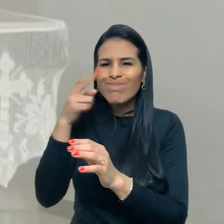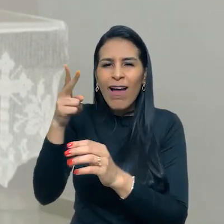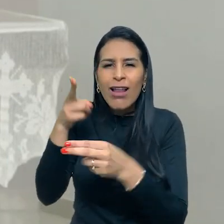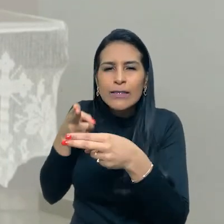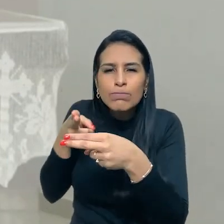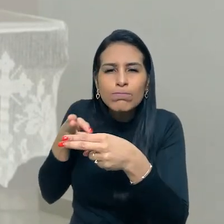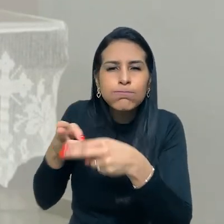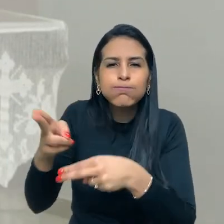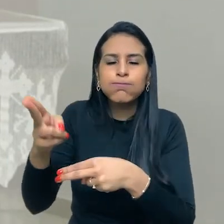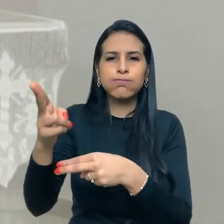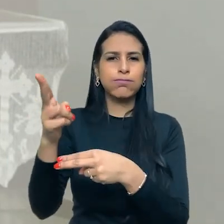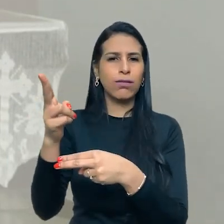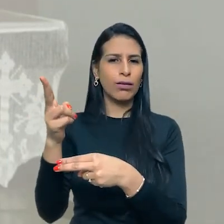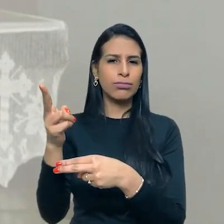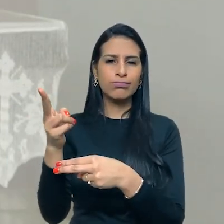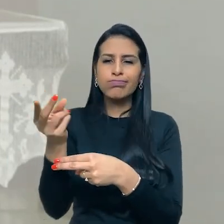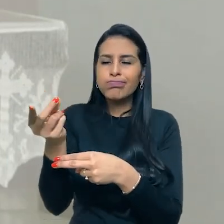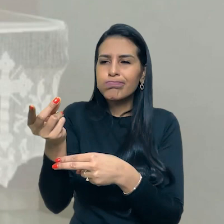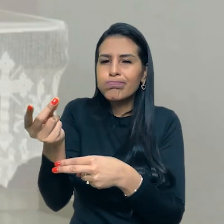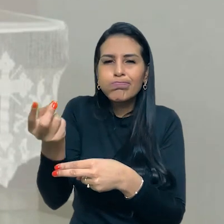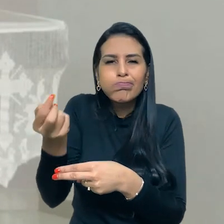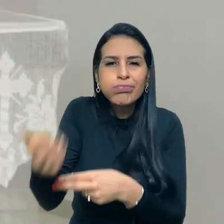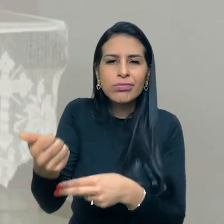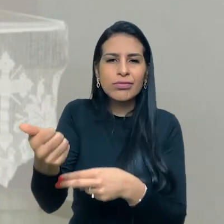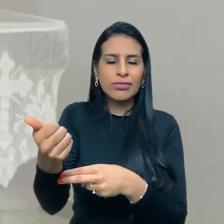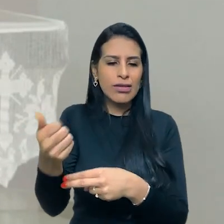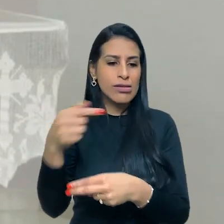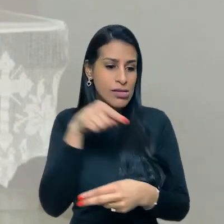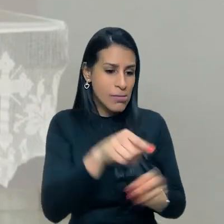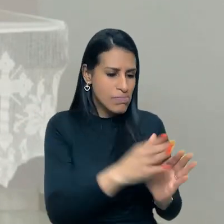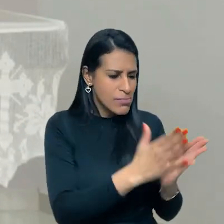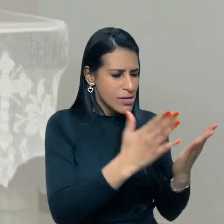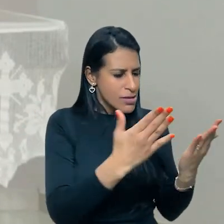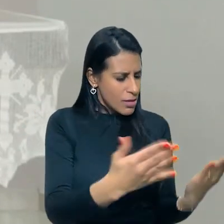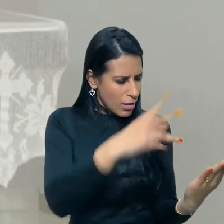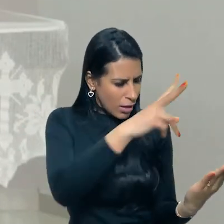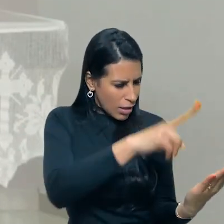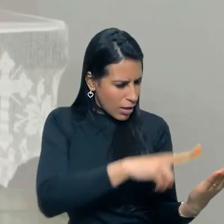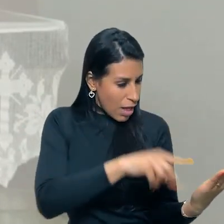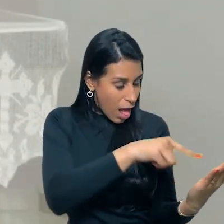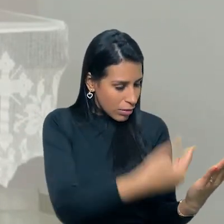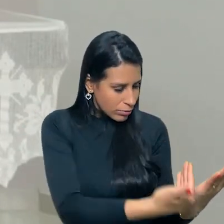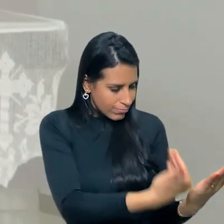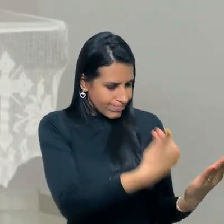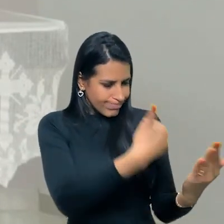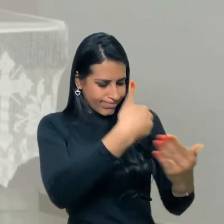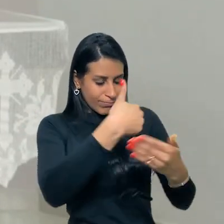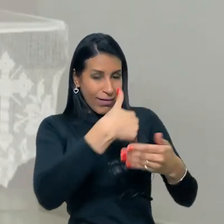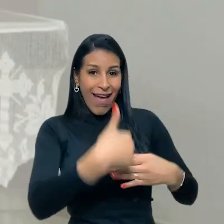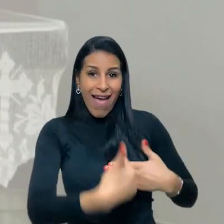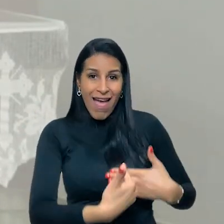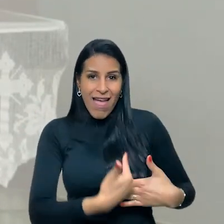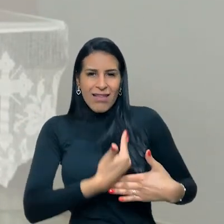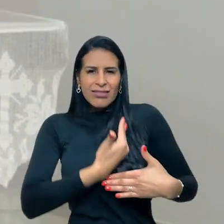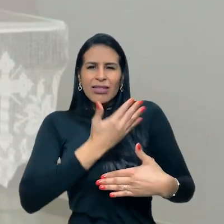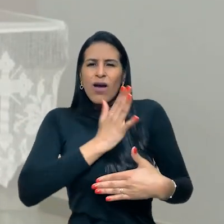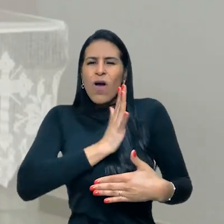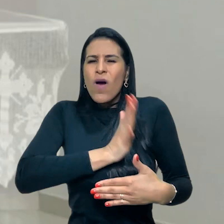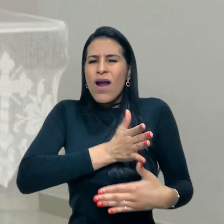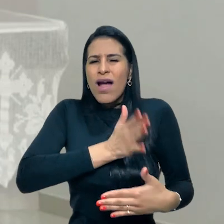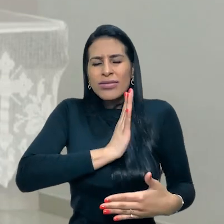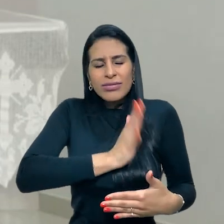lados. Ela vai até o lugar mais fundo da alma e do espírito, vai até o íntimo